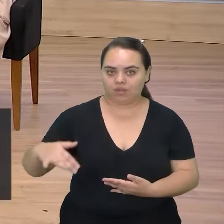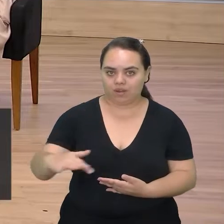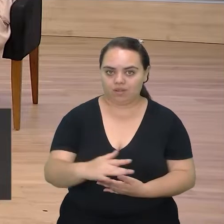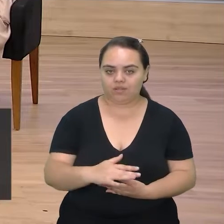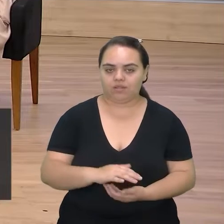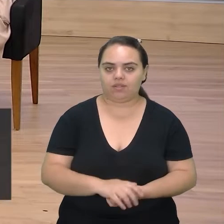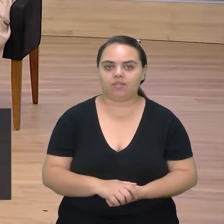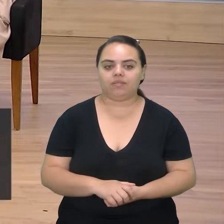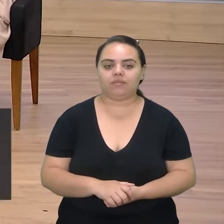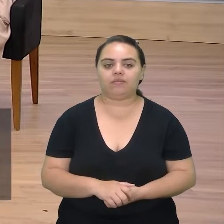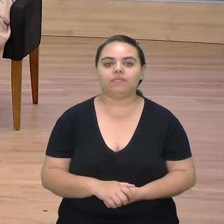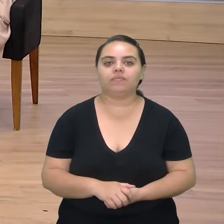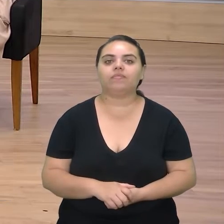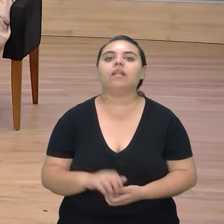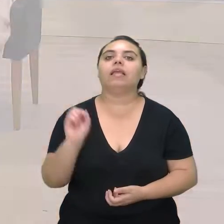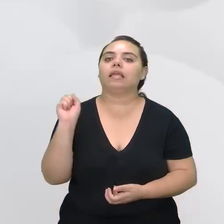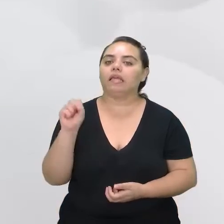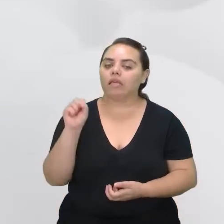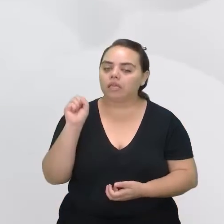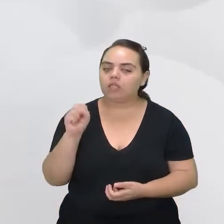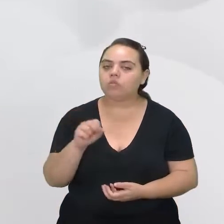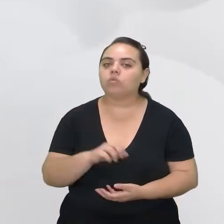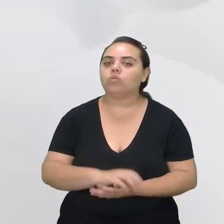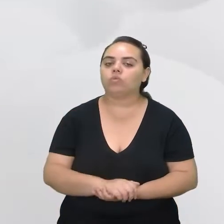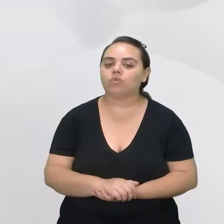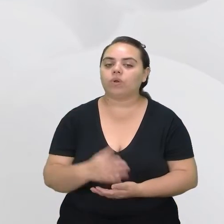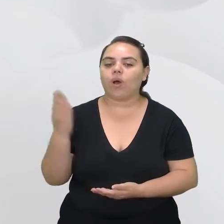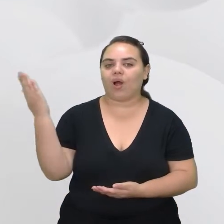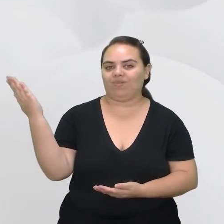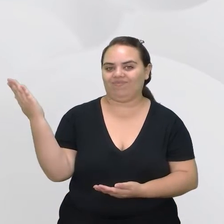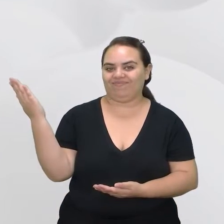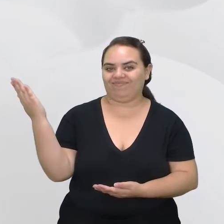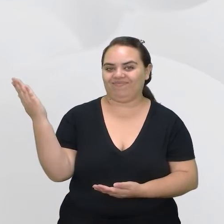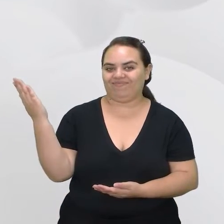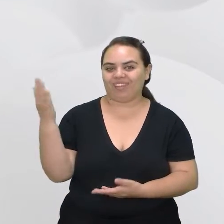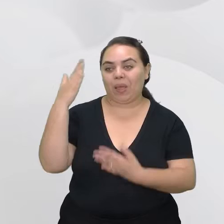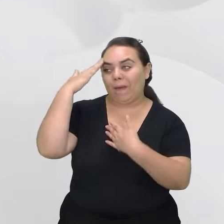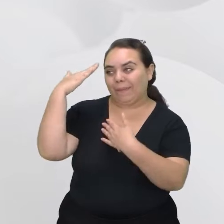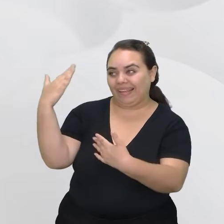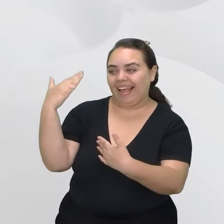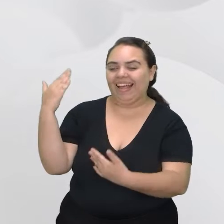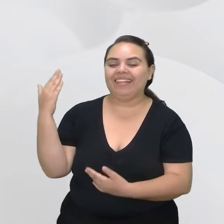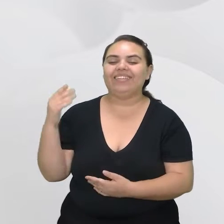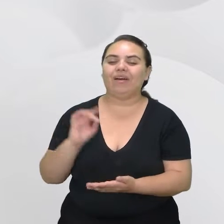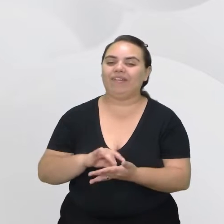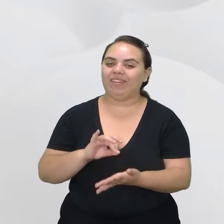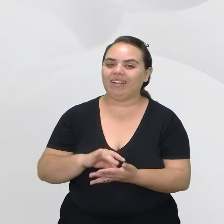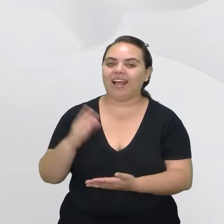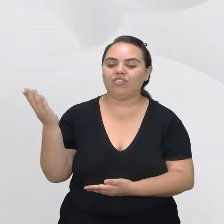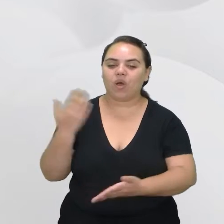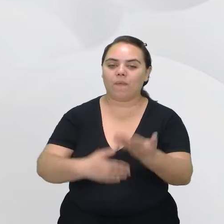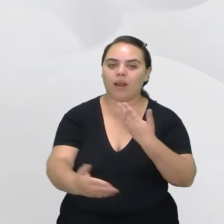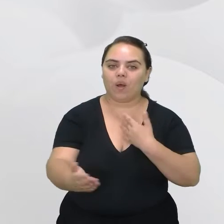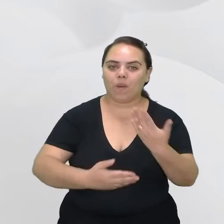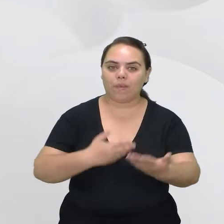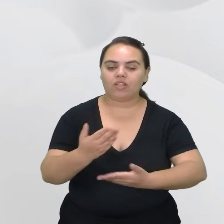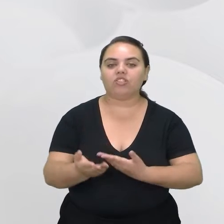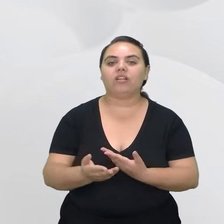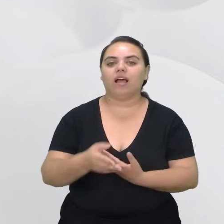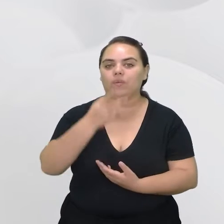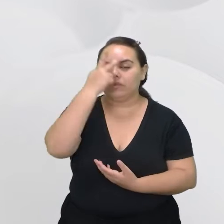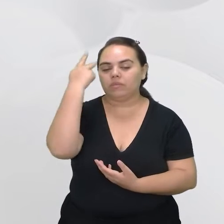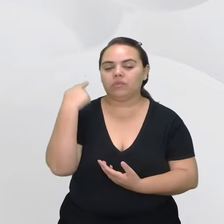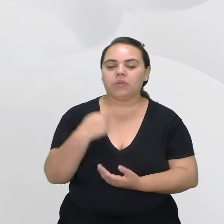coloco aqui para você. Isso. Eu tô aqui com... Ah, obrigada, querida. É verdade. Mas aí para compartilhar com os